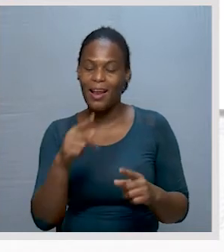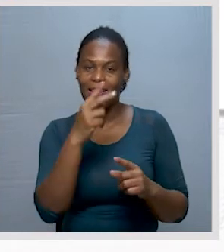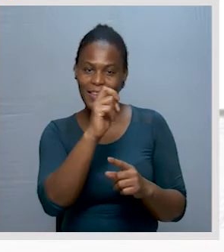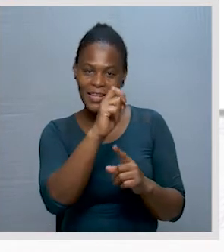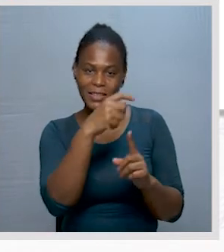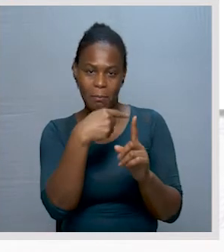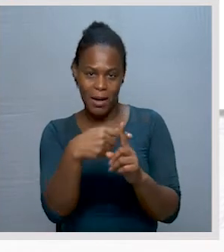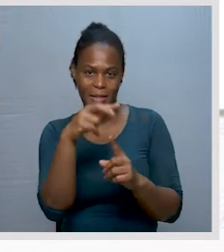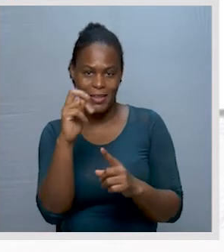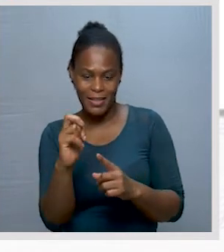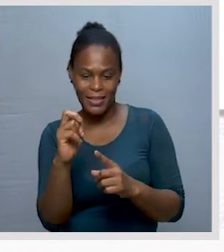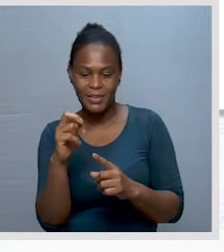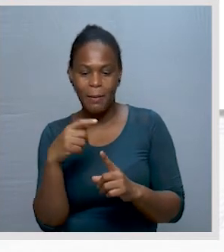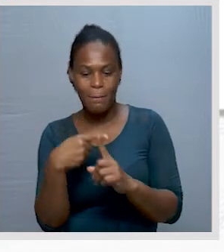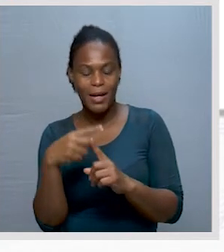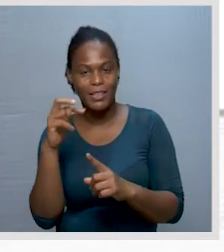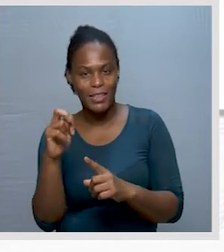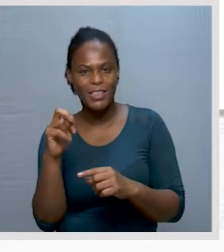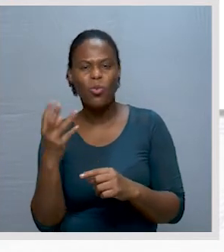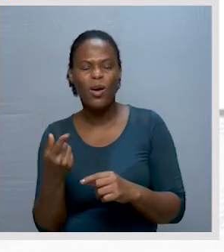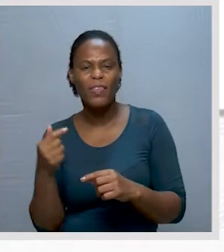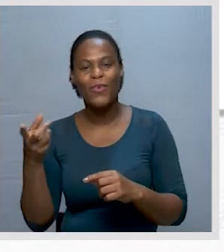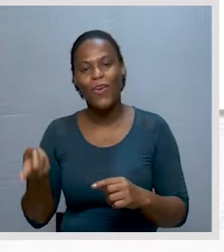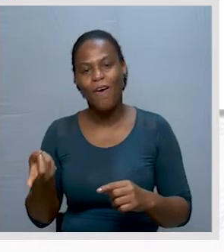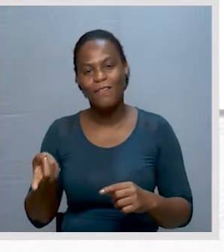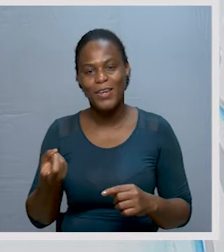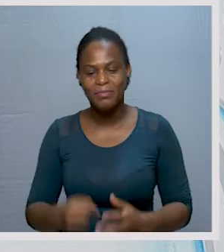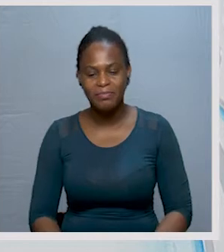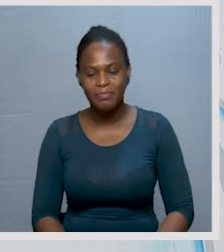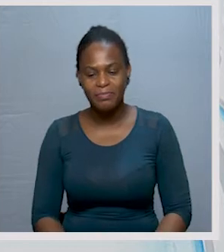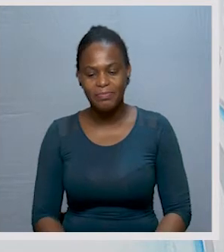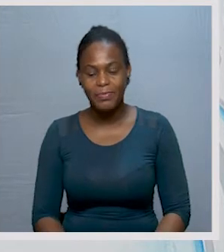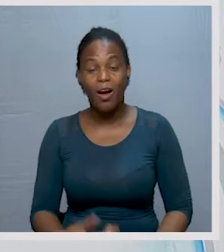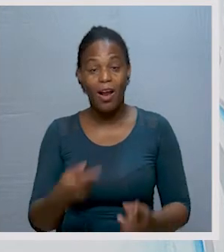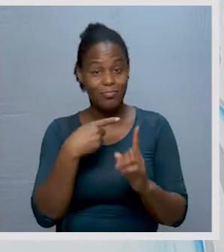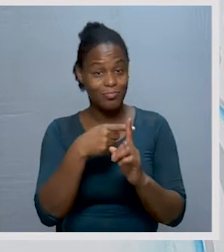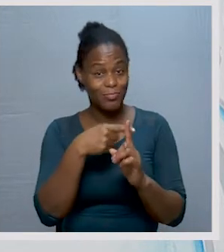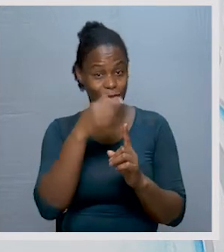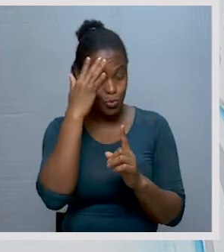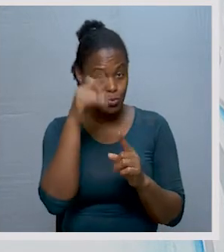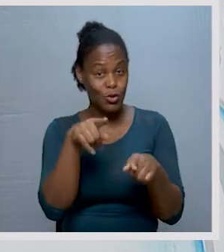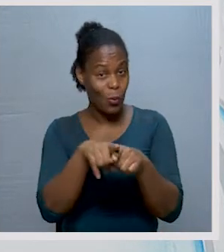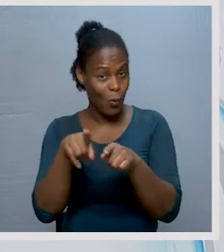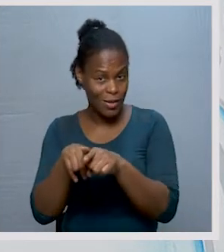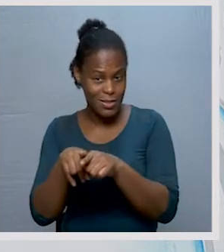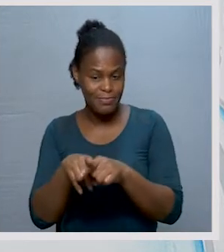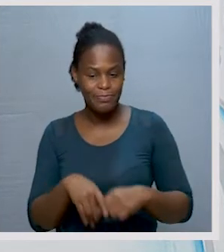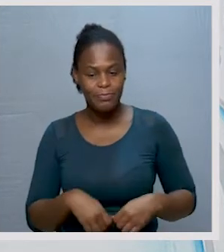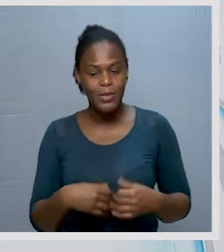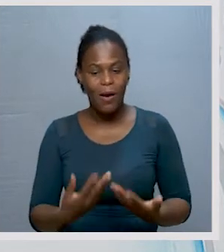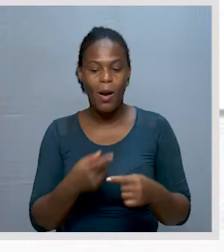mais 3 mais 3, que dá 9. Soma de parcelas iguais.